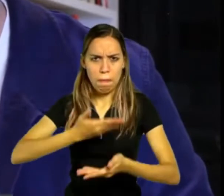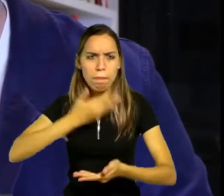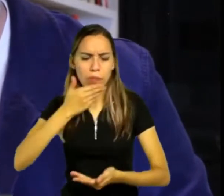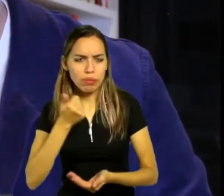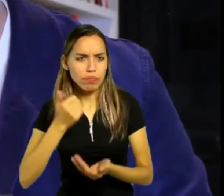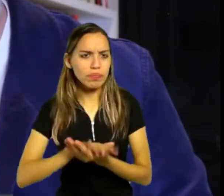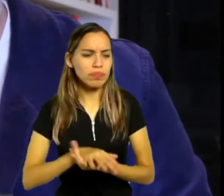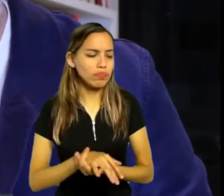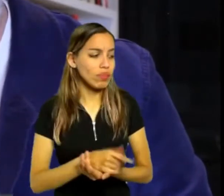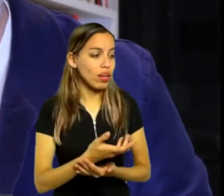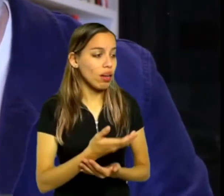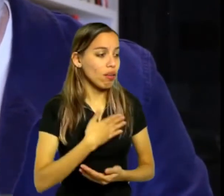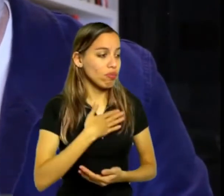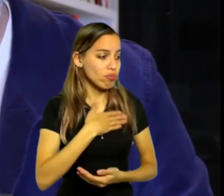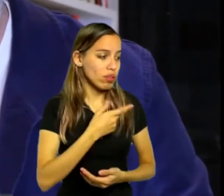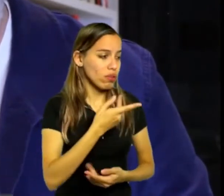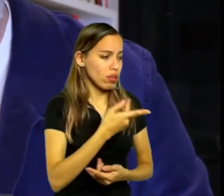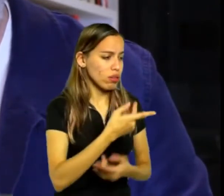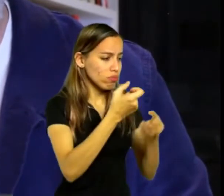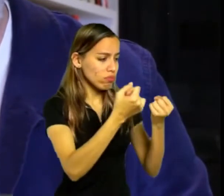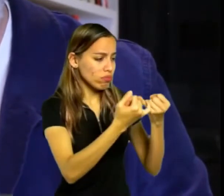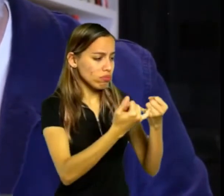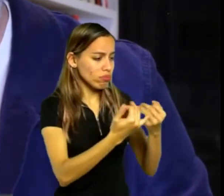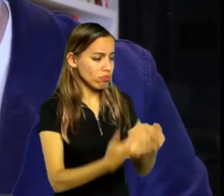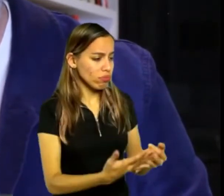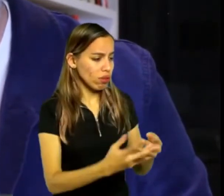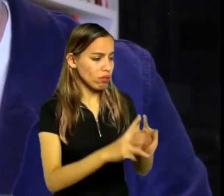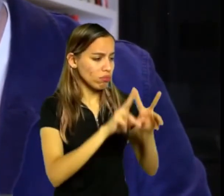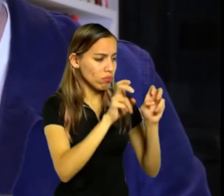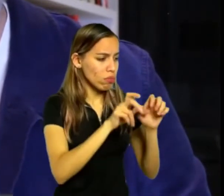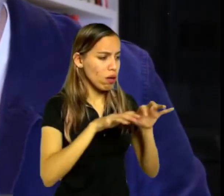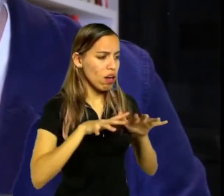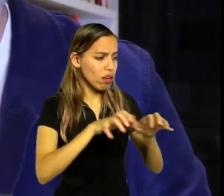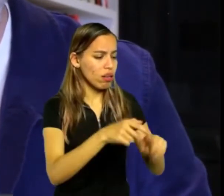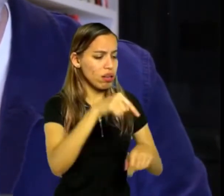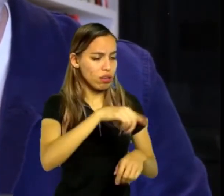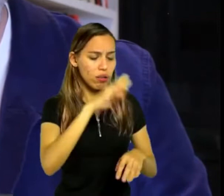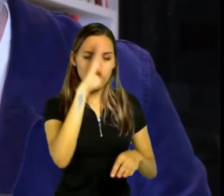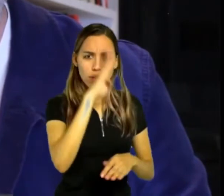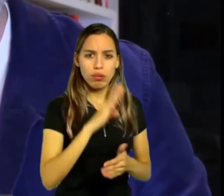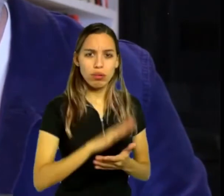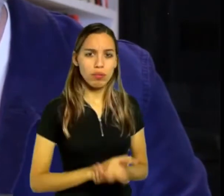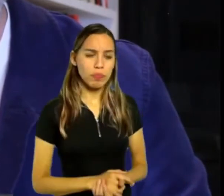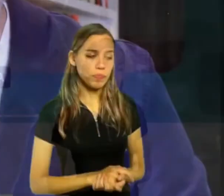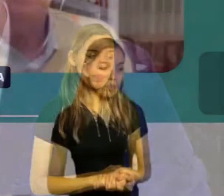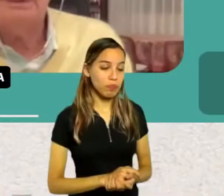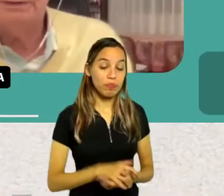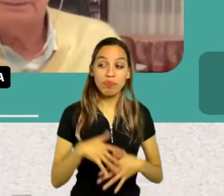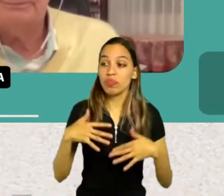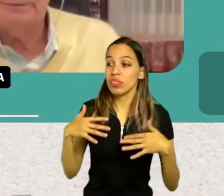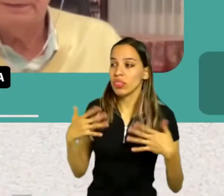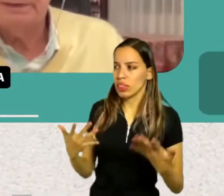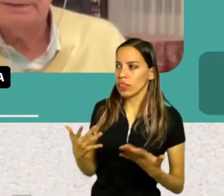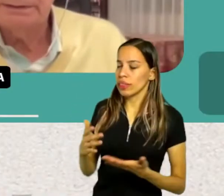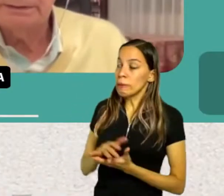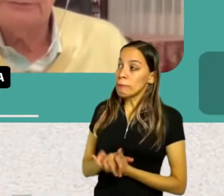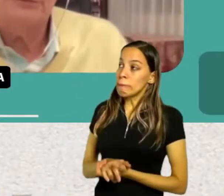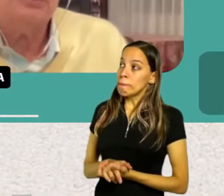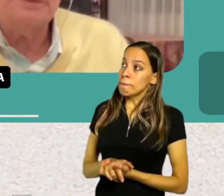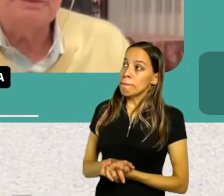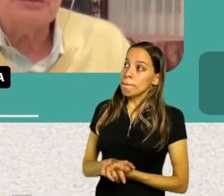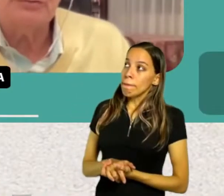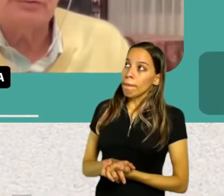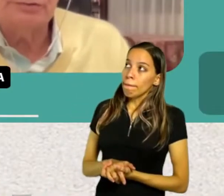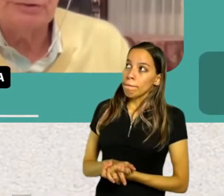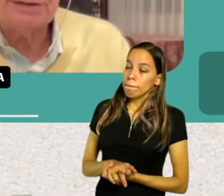do avanço mesmo do tratamento do câncer no Brasil e no mundo. Olha, quando eu Eu fui um